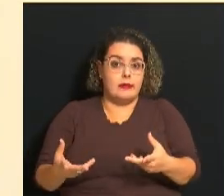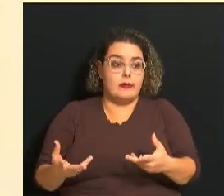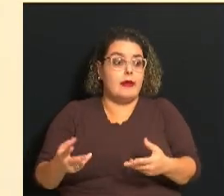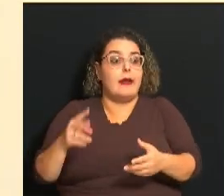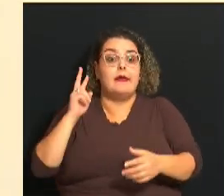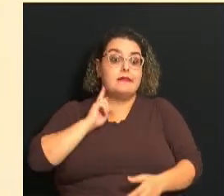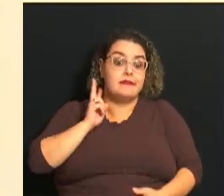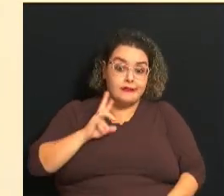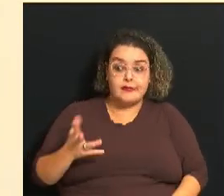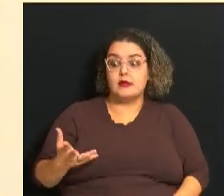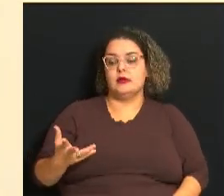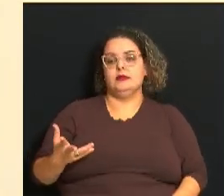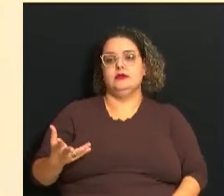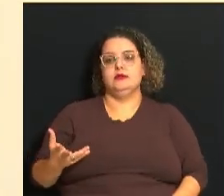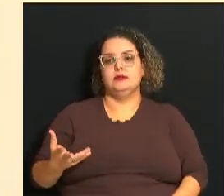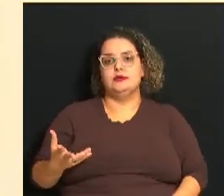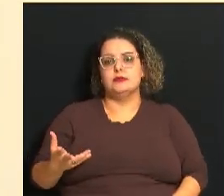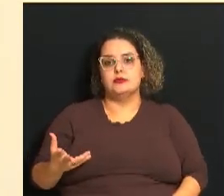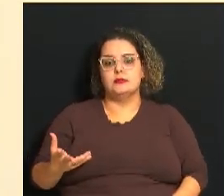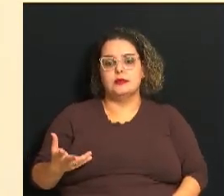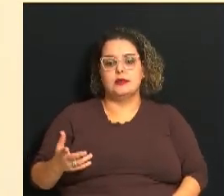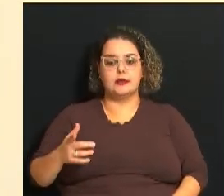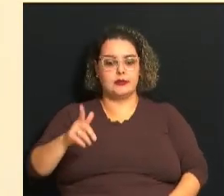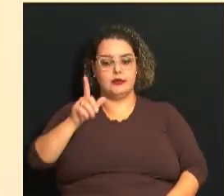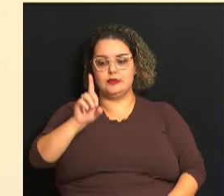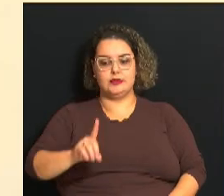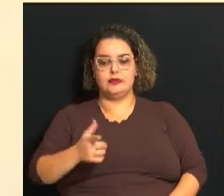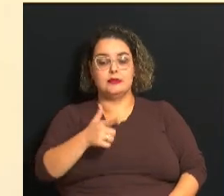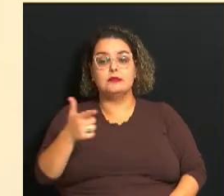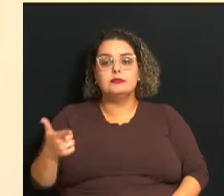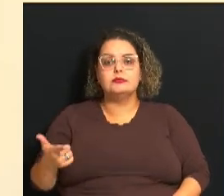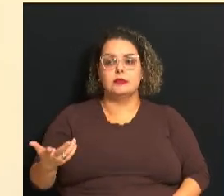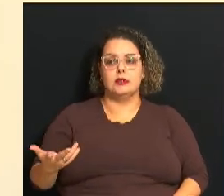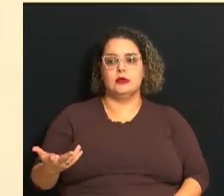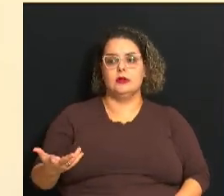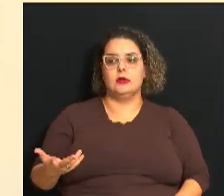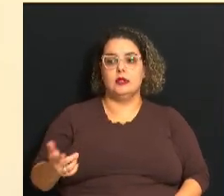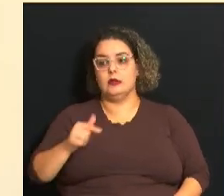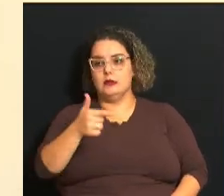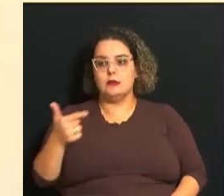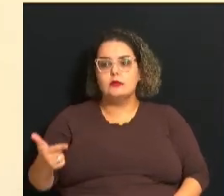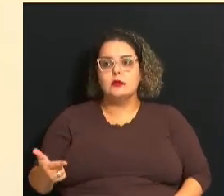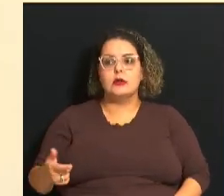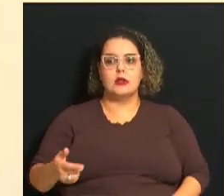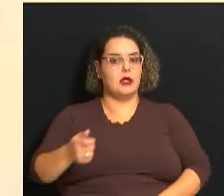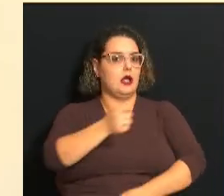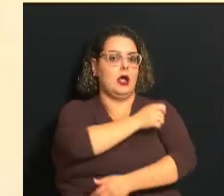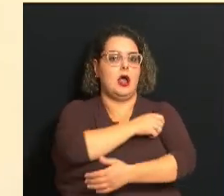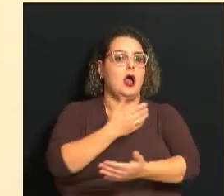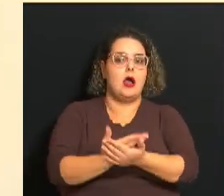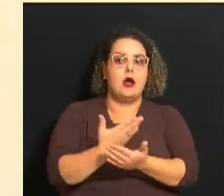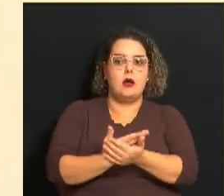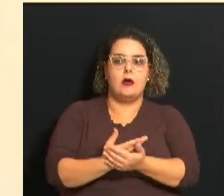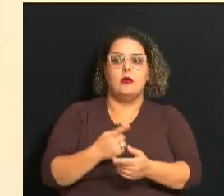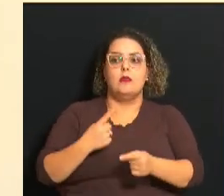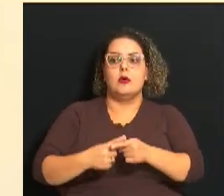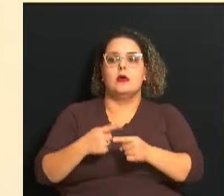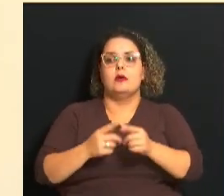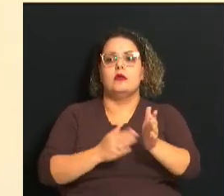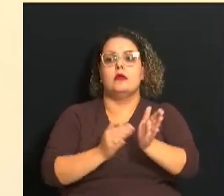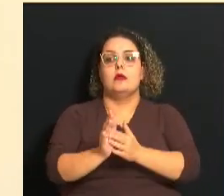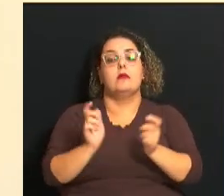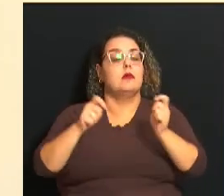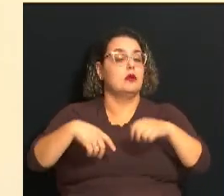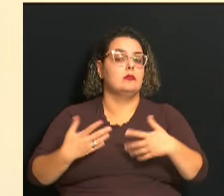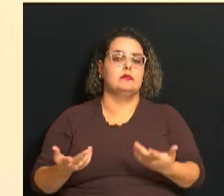precisa ser denunciado e combatido é então que não se tenha aula até que seja contratado o professor porque não se faz concurso Na quantidade suficiente